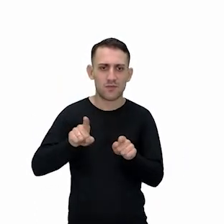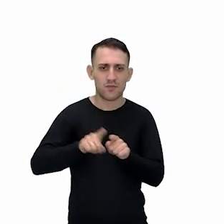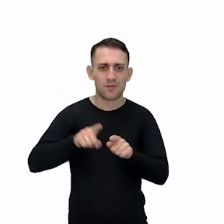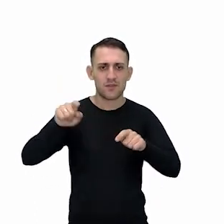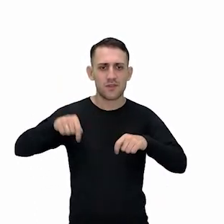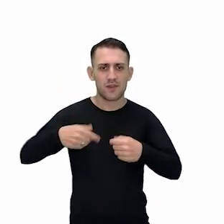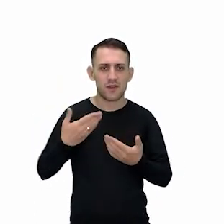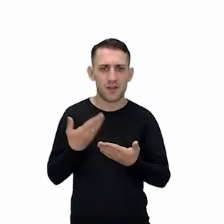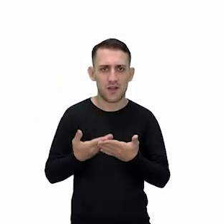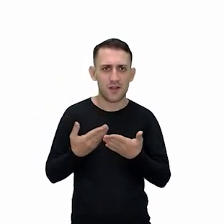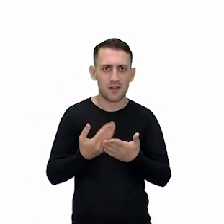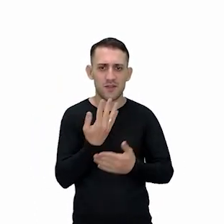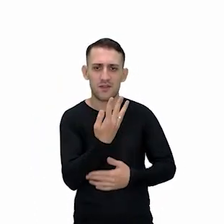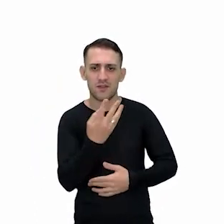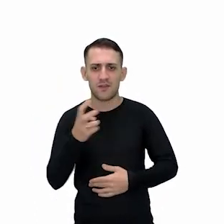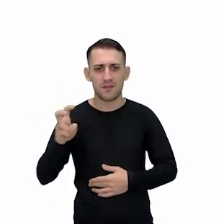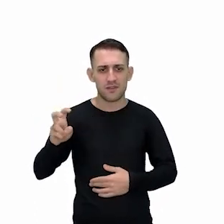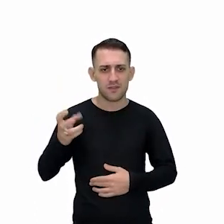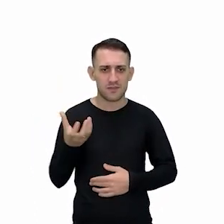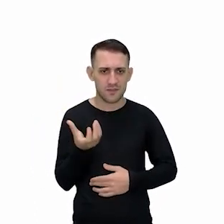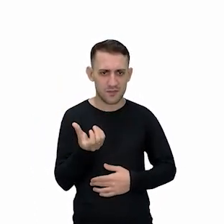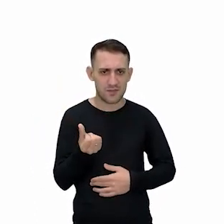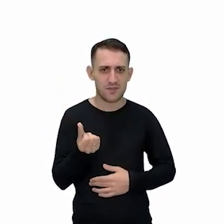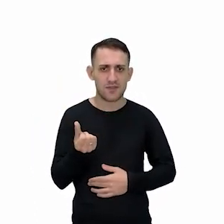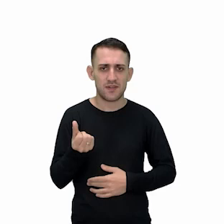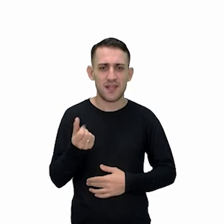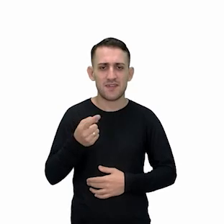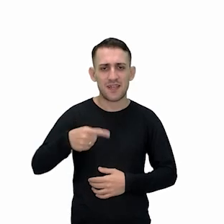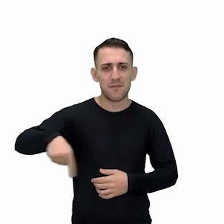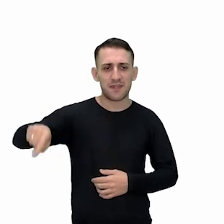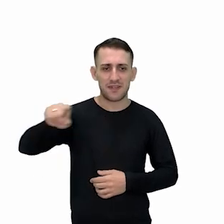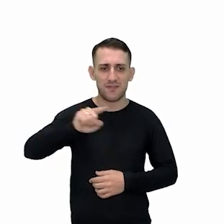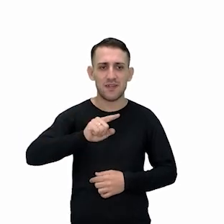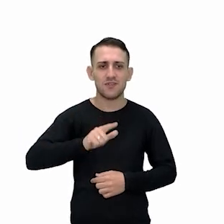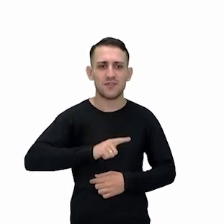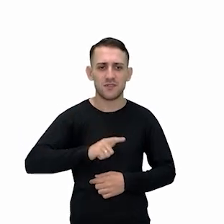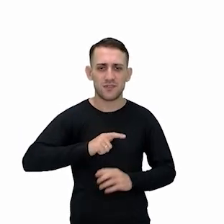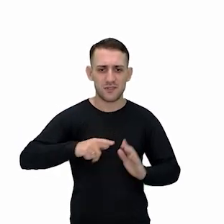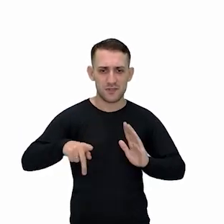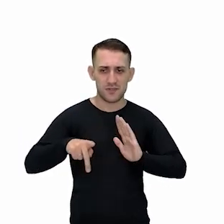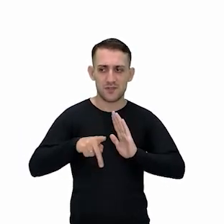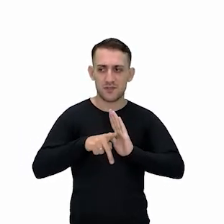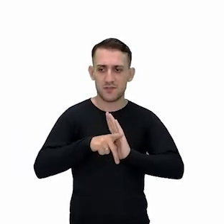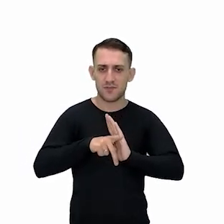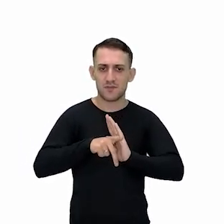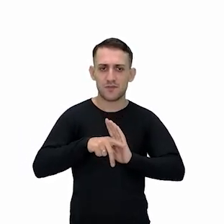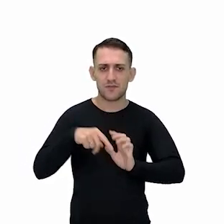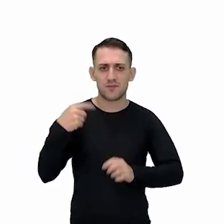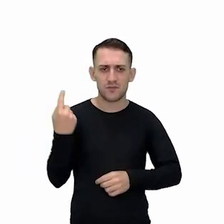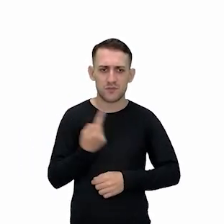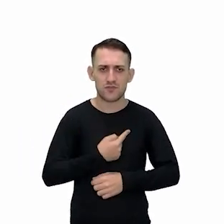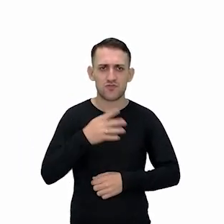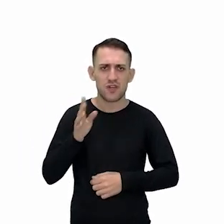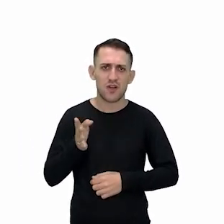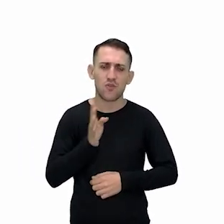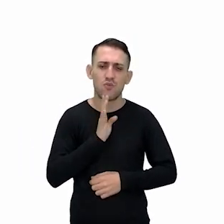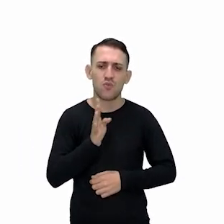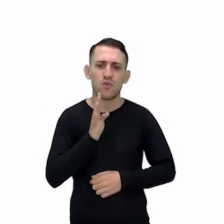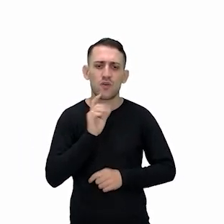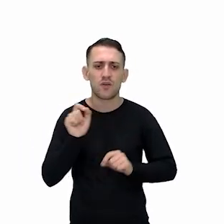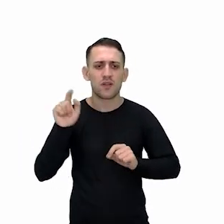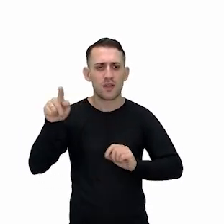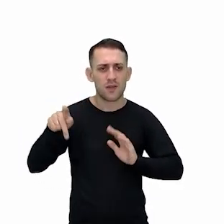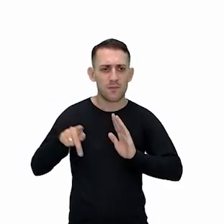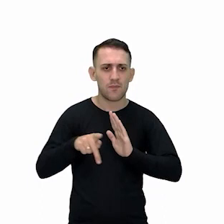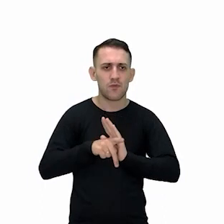aulas 4, 5 e 6, o Sol como uma estrela. Você já conheceu essas aulas lá na